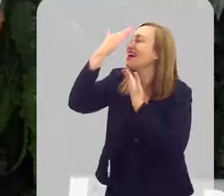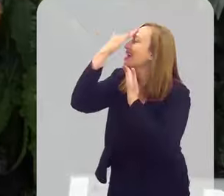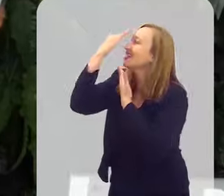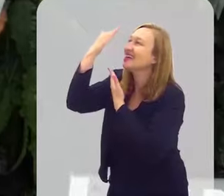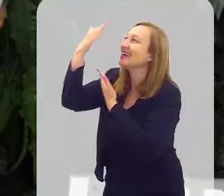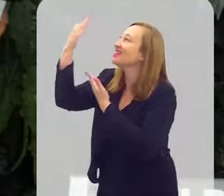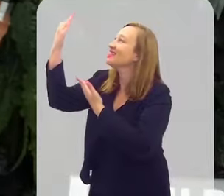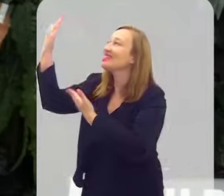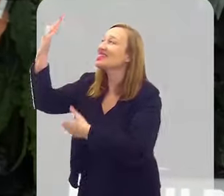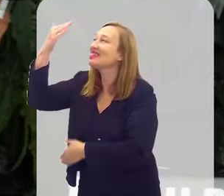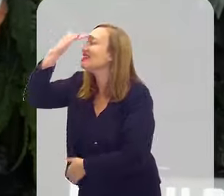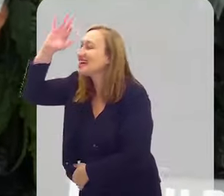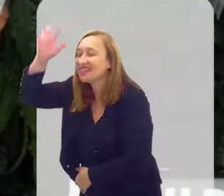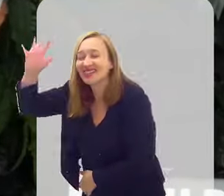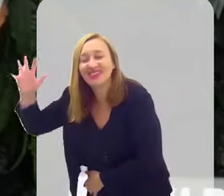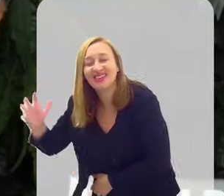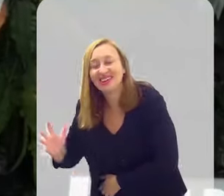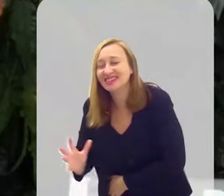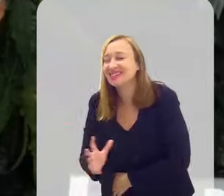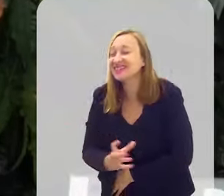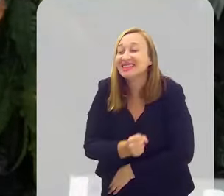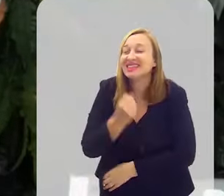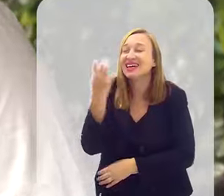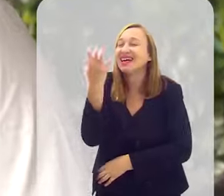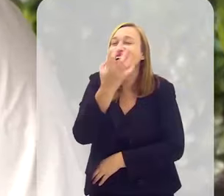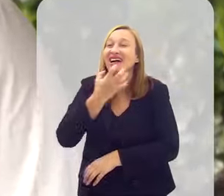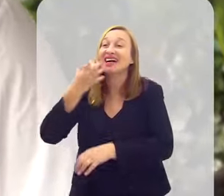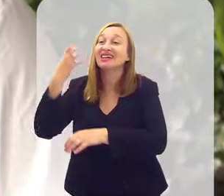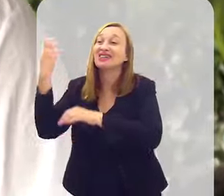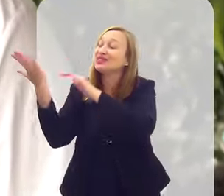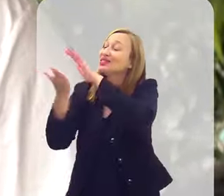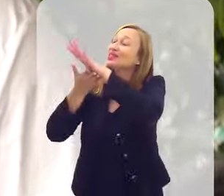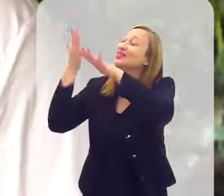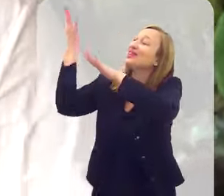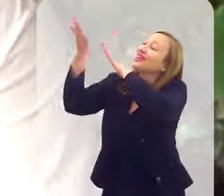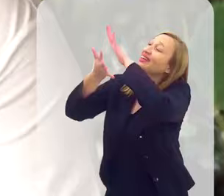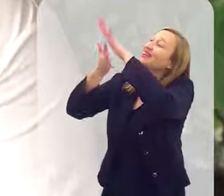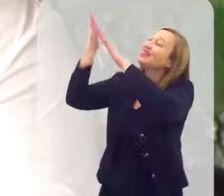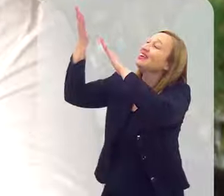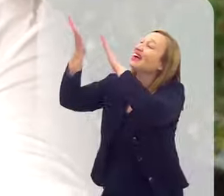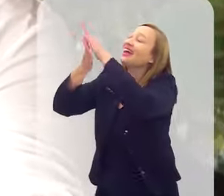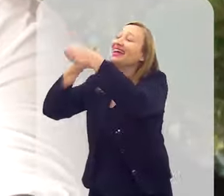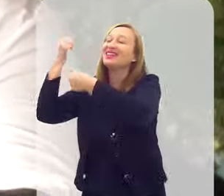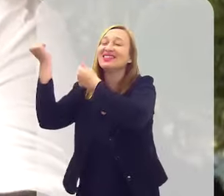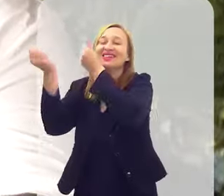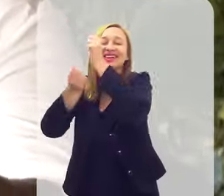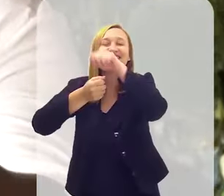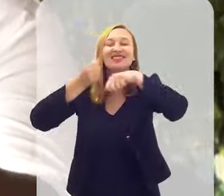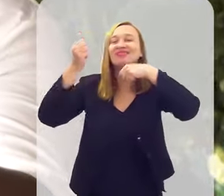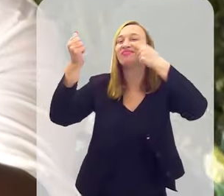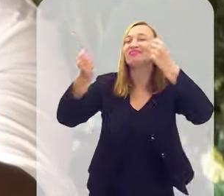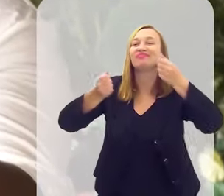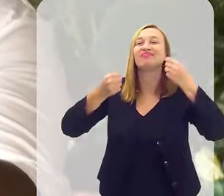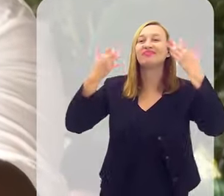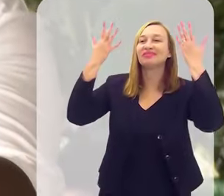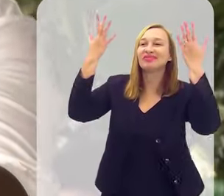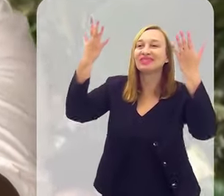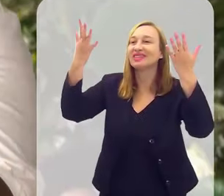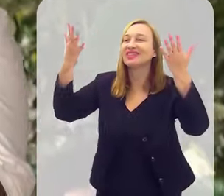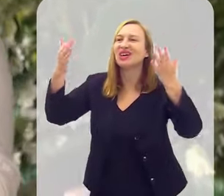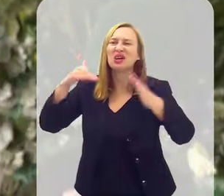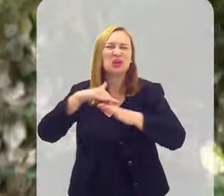mim levanto as minhas mãos para te adorar e canto a